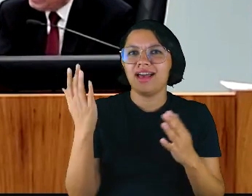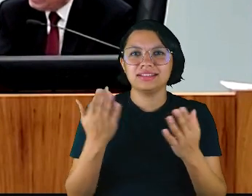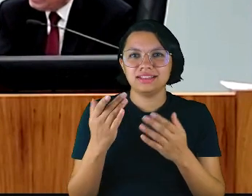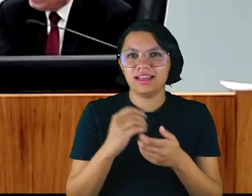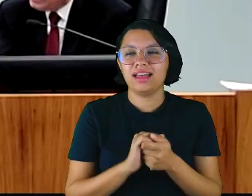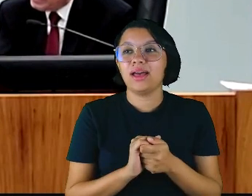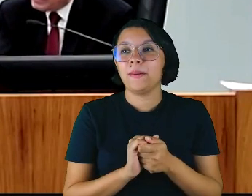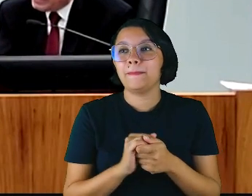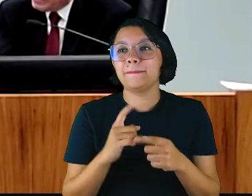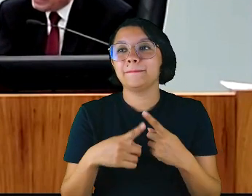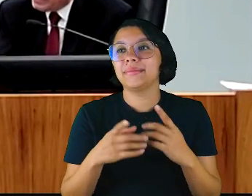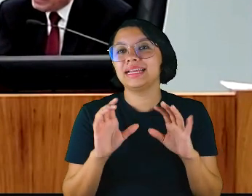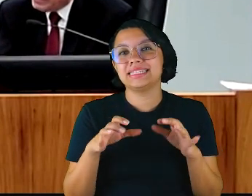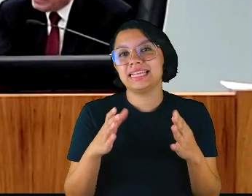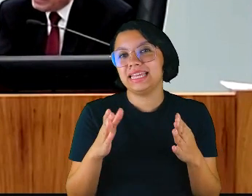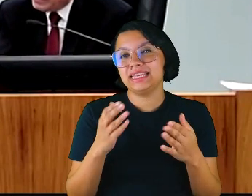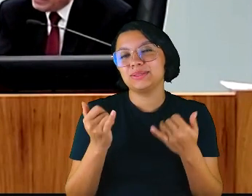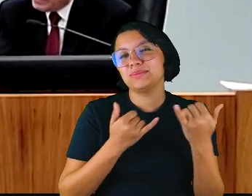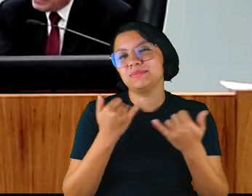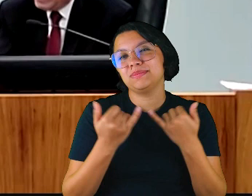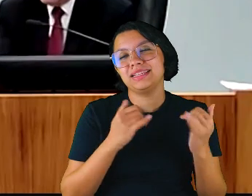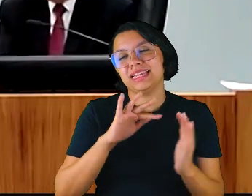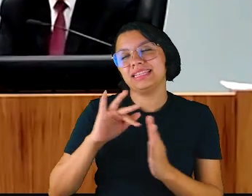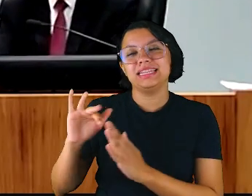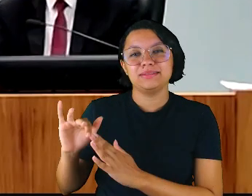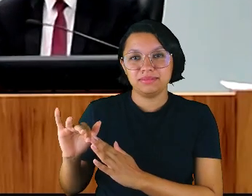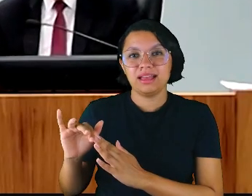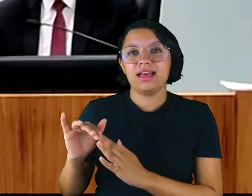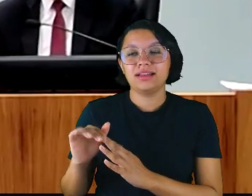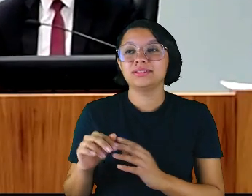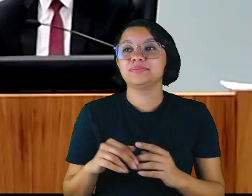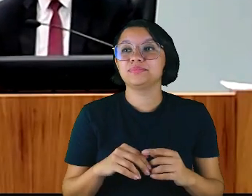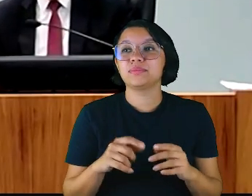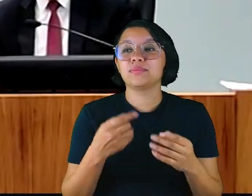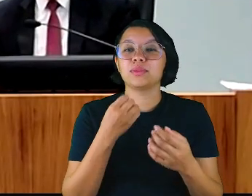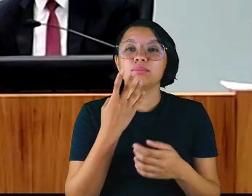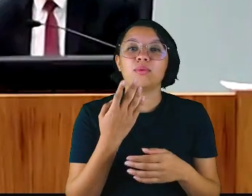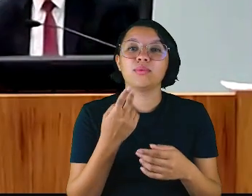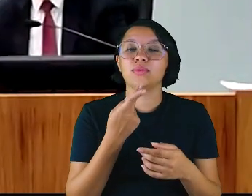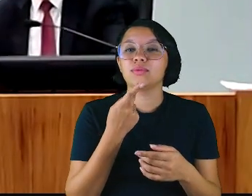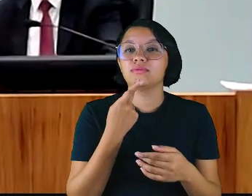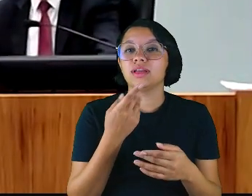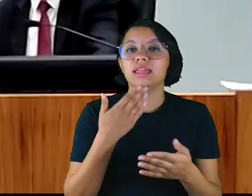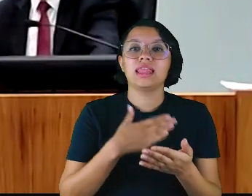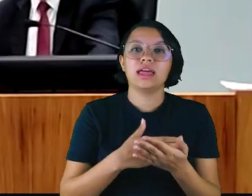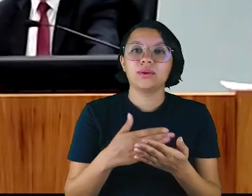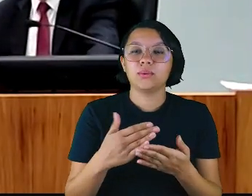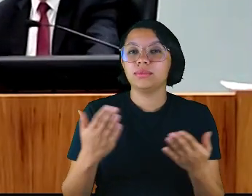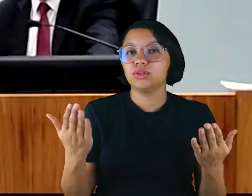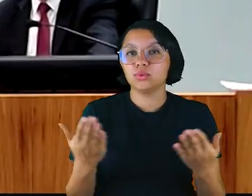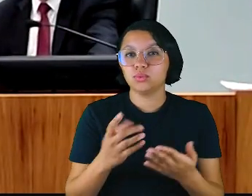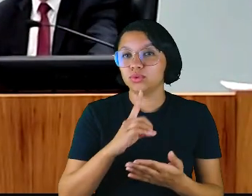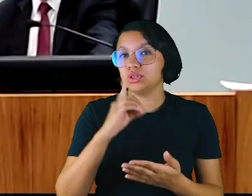facinhas. Mas é isso, gente, brincadeira, só para descontrair, porque também, como eu disse lá no início, né,